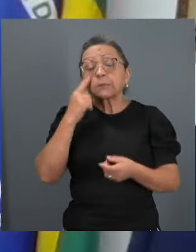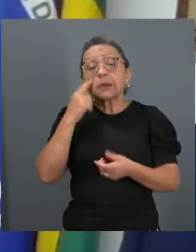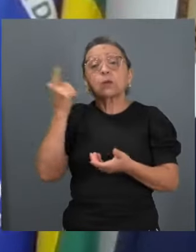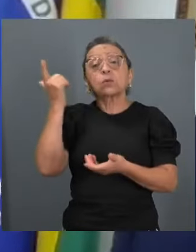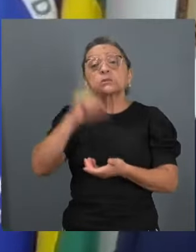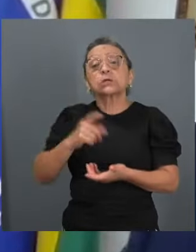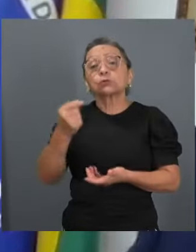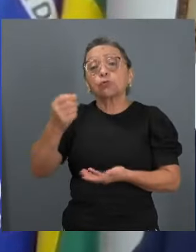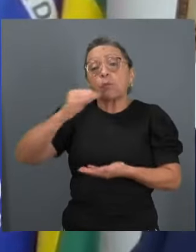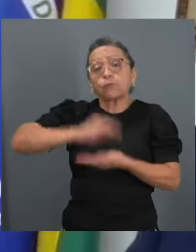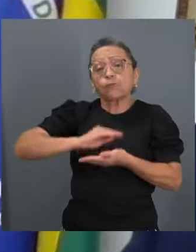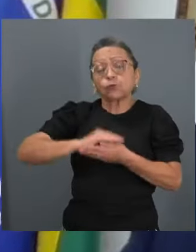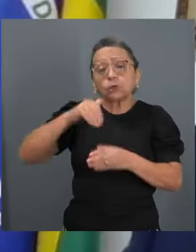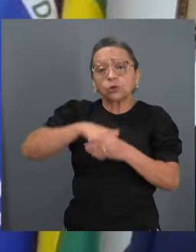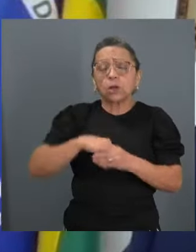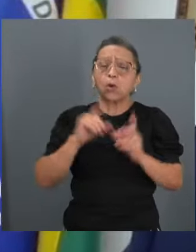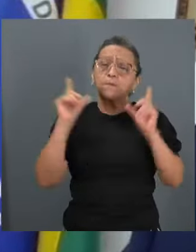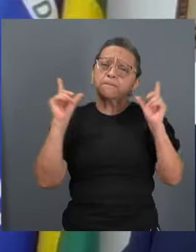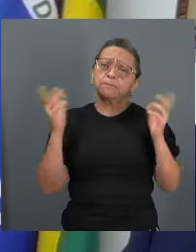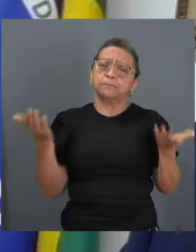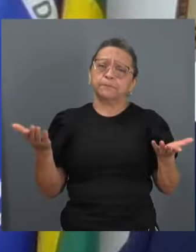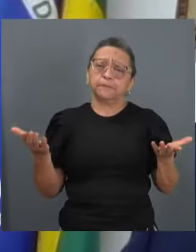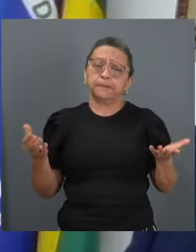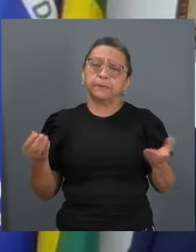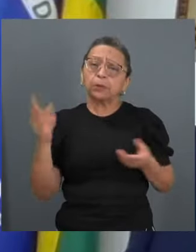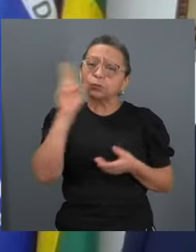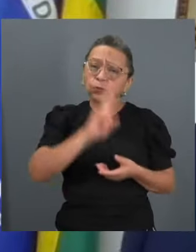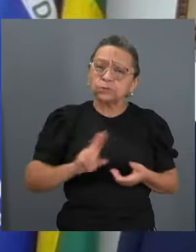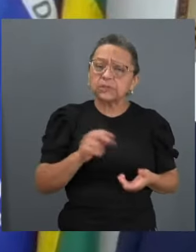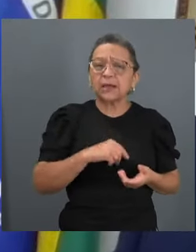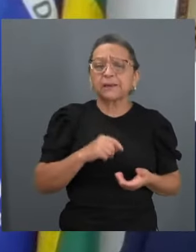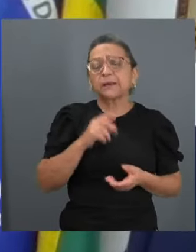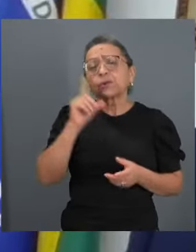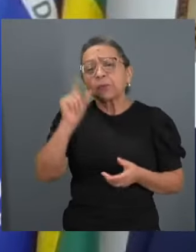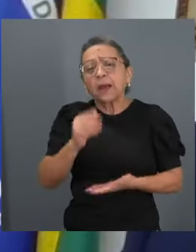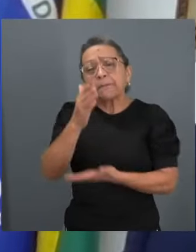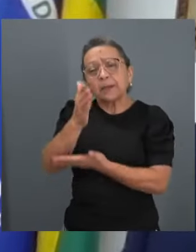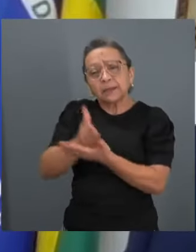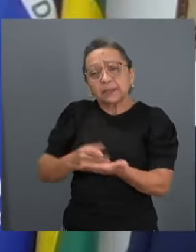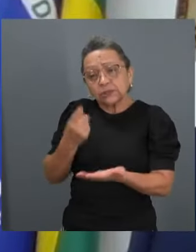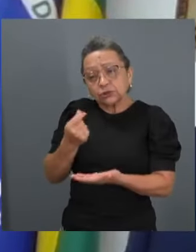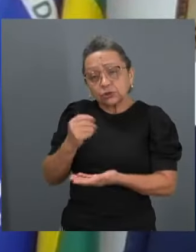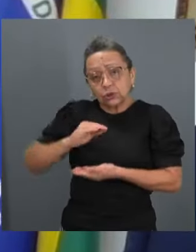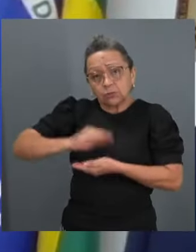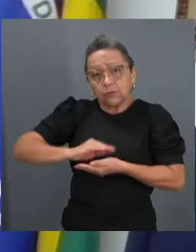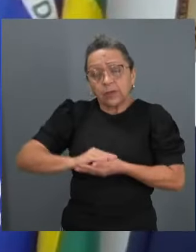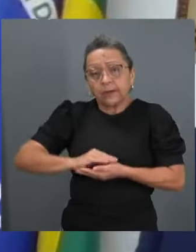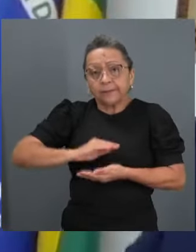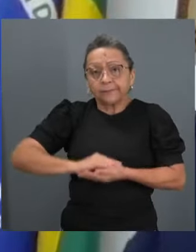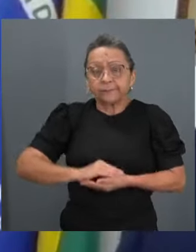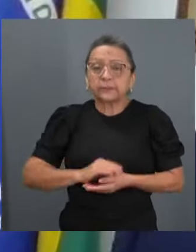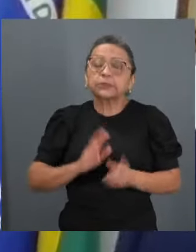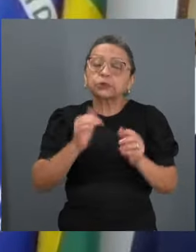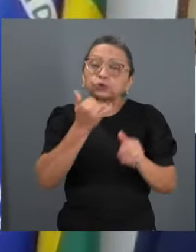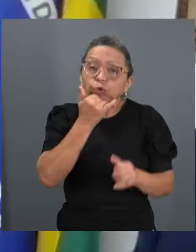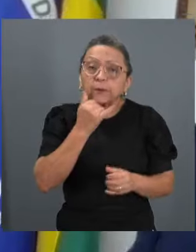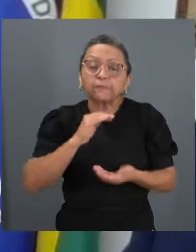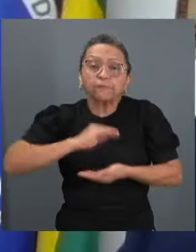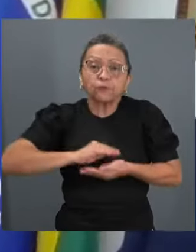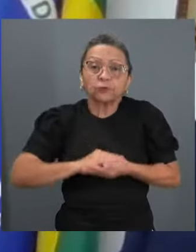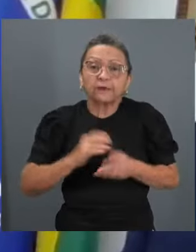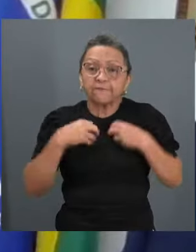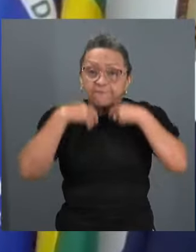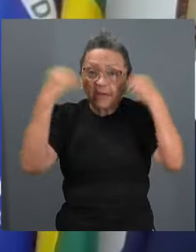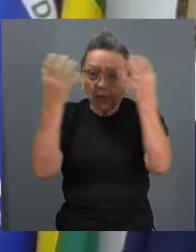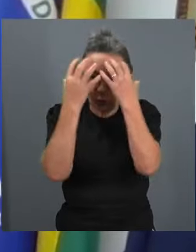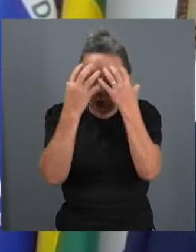é o mínimo possível. Pegar pelo menos a metade desse fundo da vergonha eleitoral e colocar lá